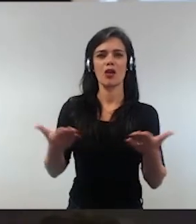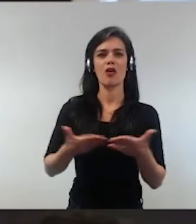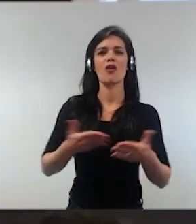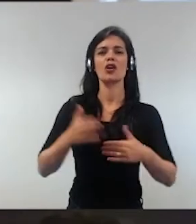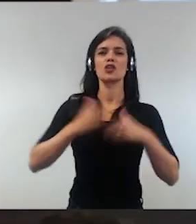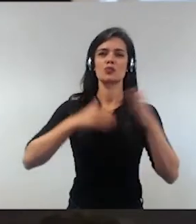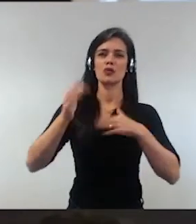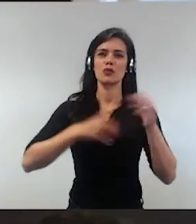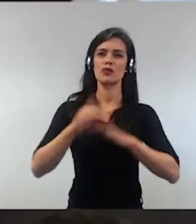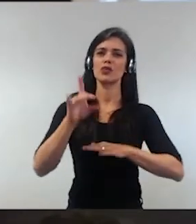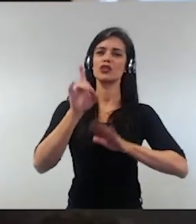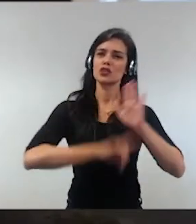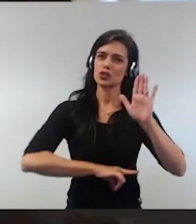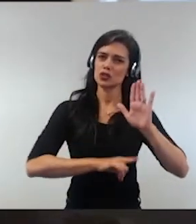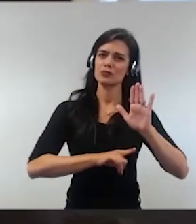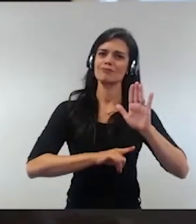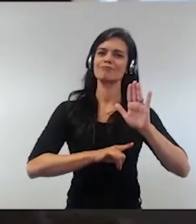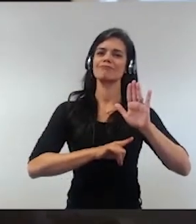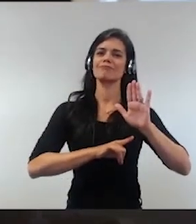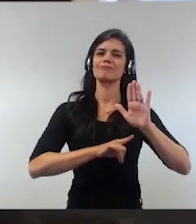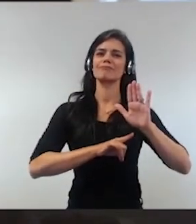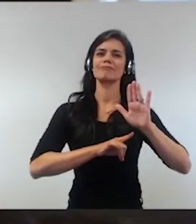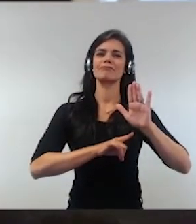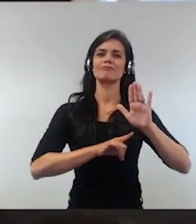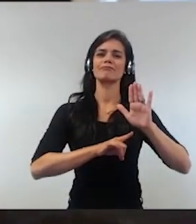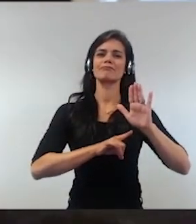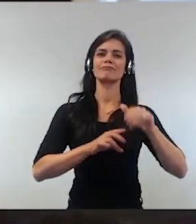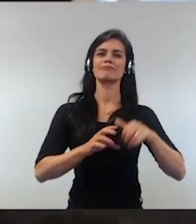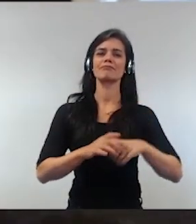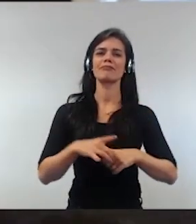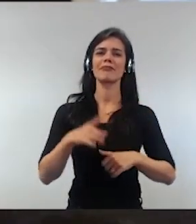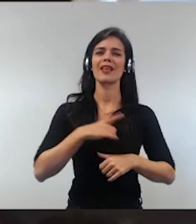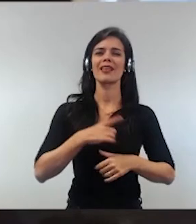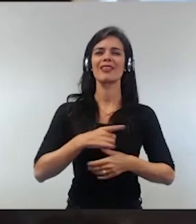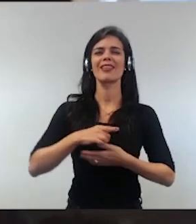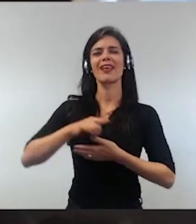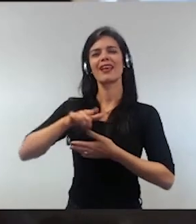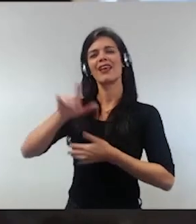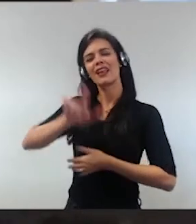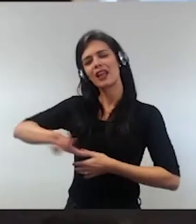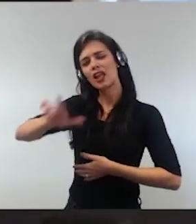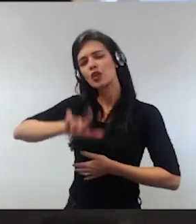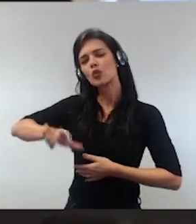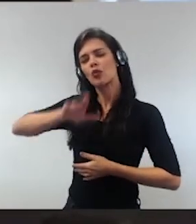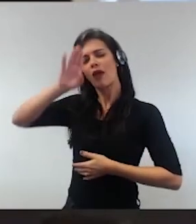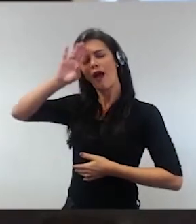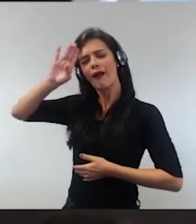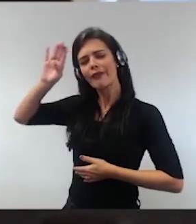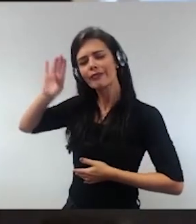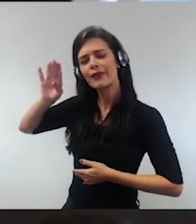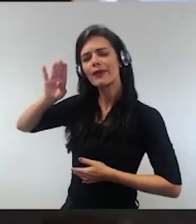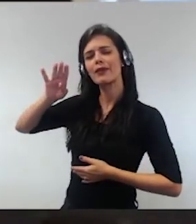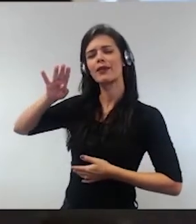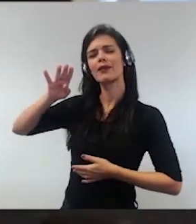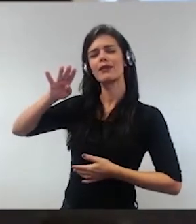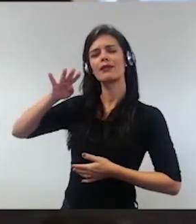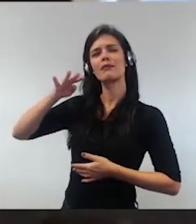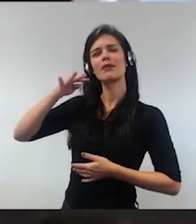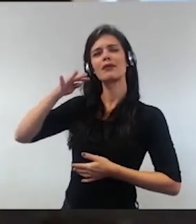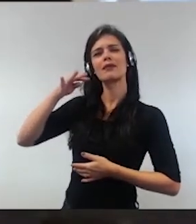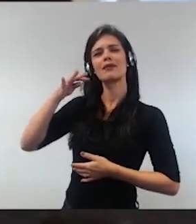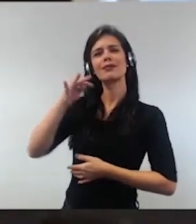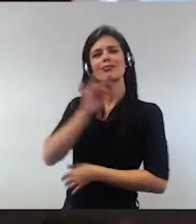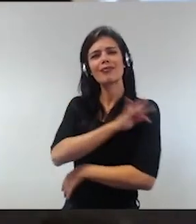direito tão ligados, né, às leituras técnicas e acadêmicas, vem muito de uma